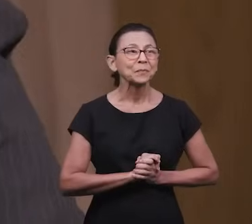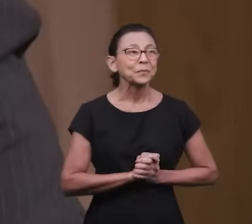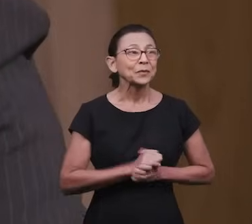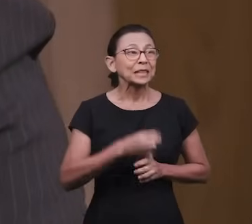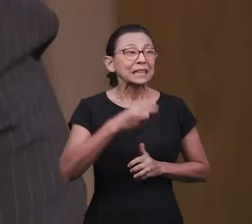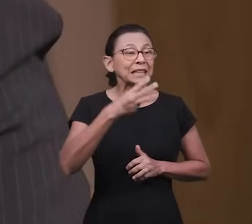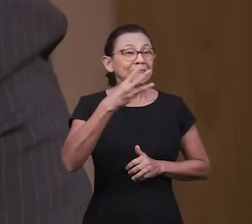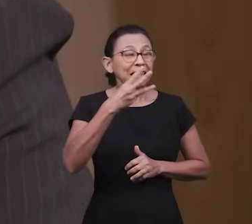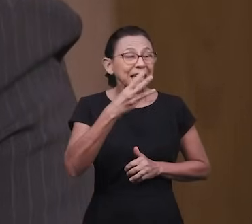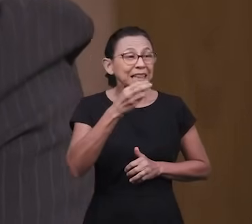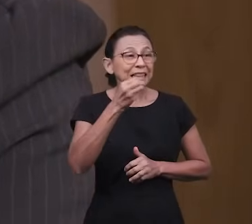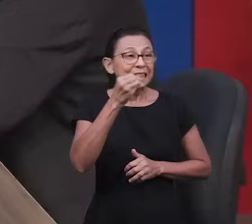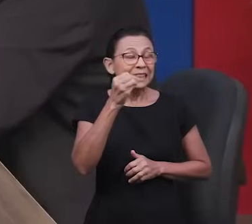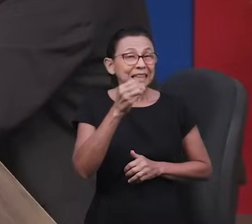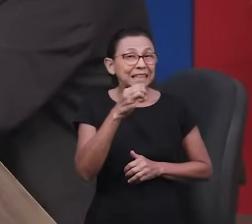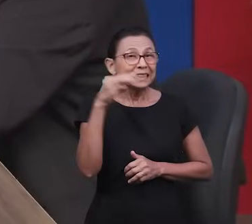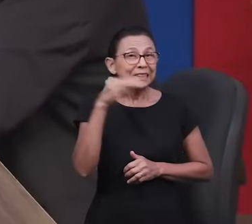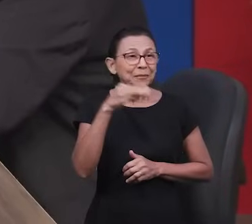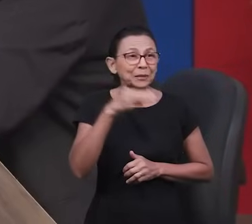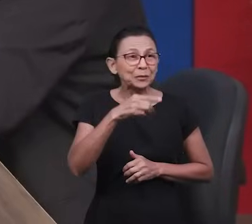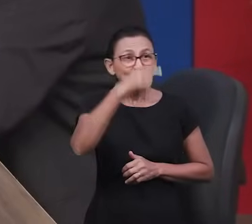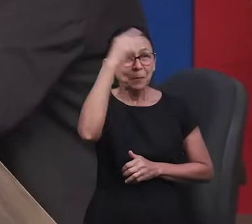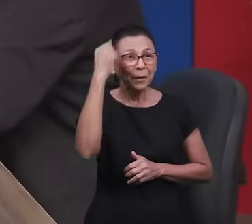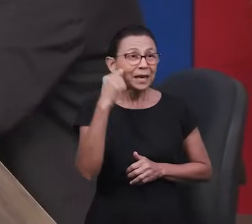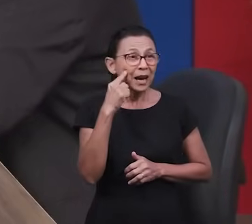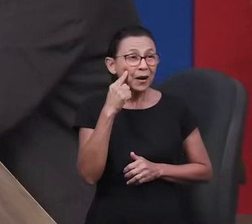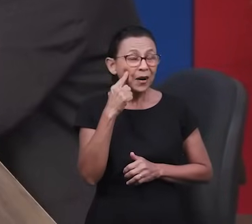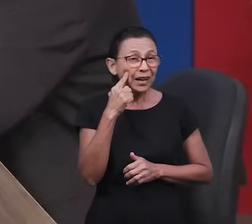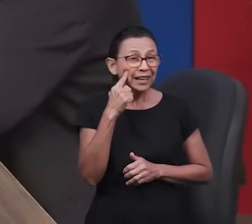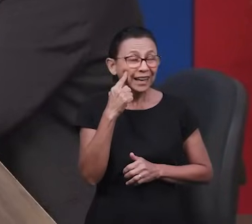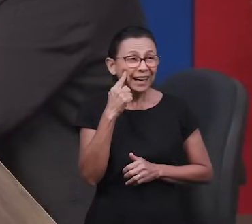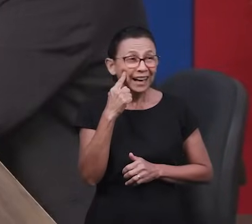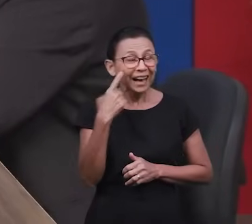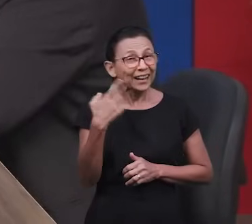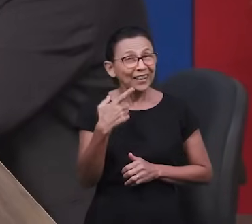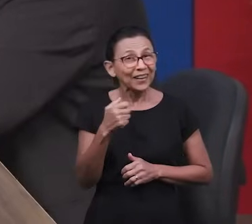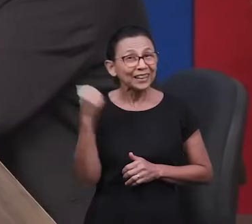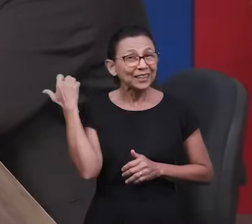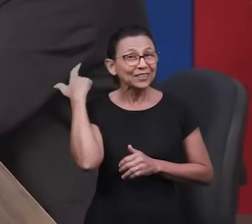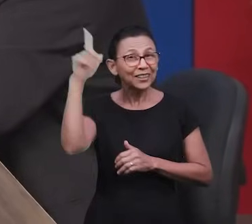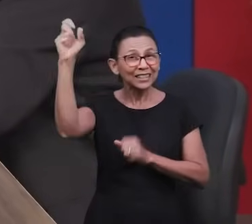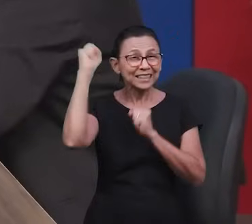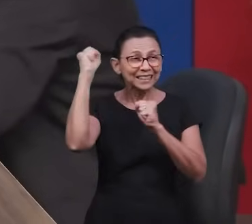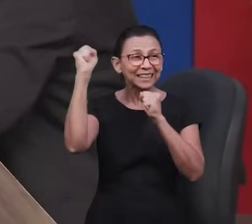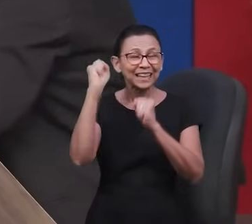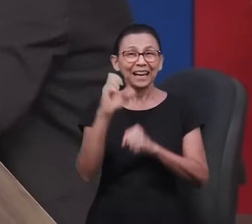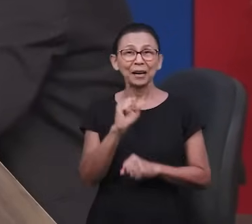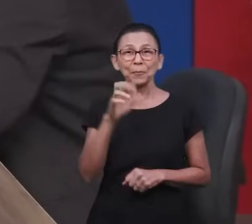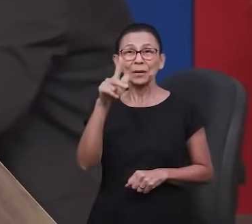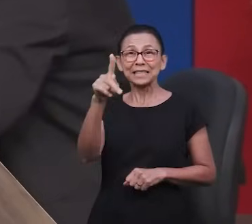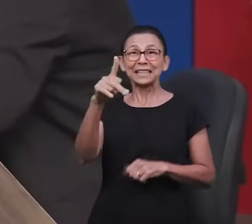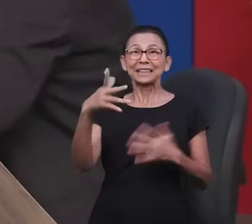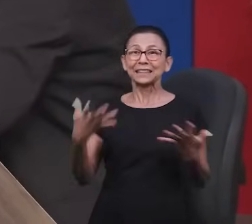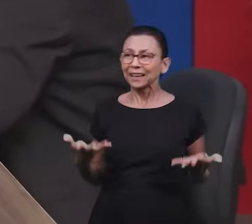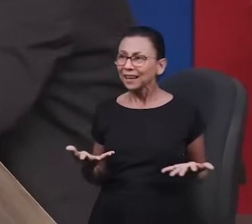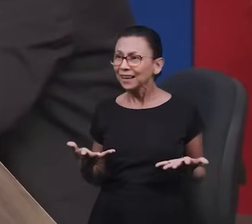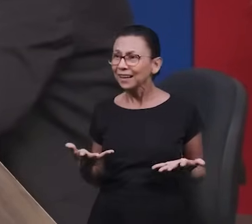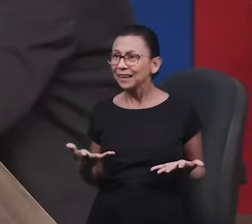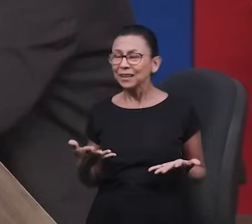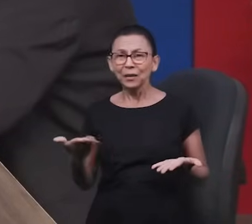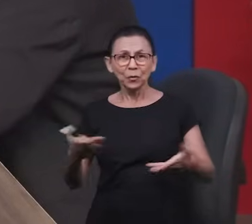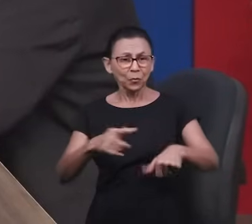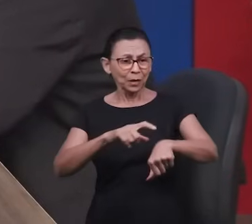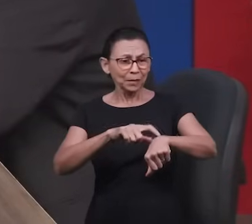foi? Há 30 minutos atrás eu acabei de receber a notícia que a minha aposentadoria saiu. Glória a